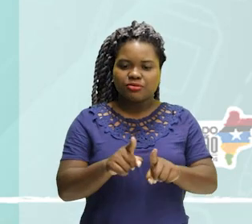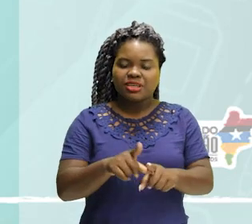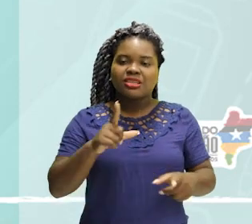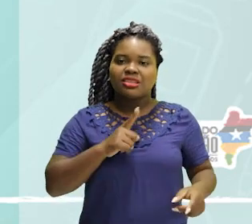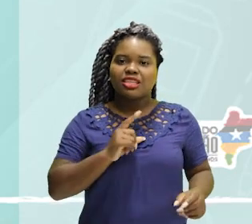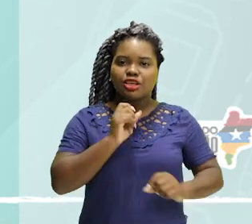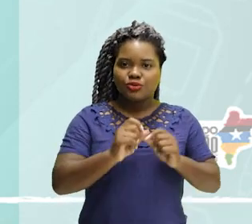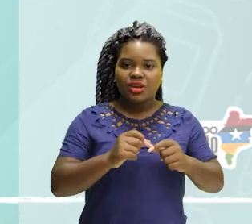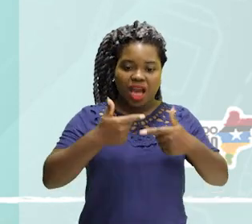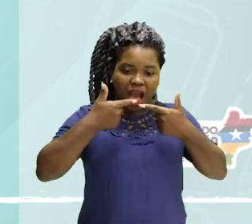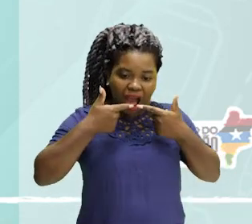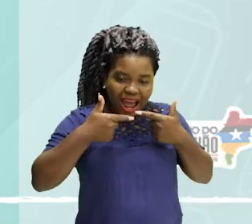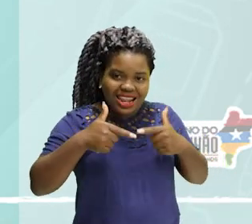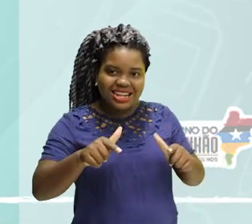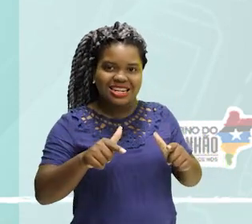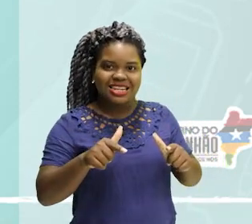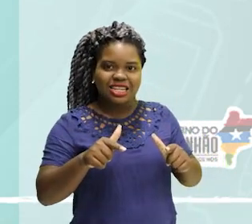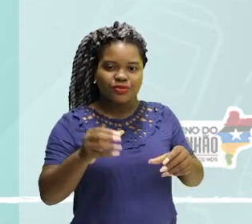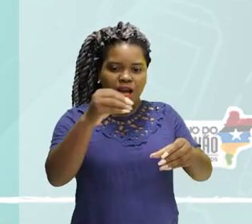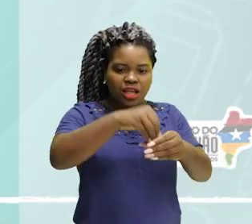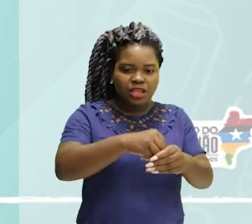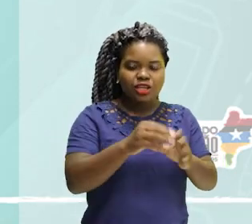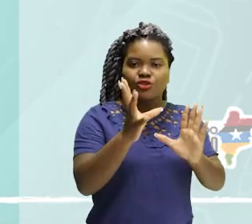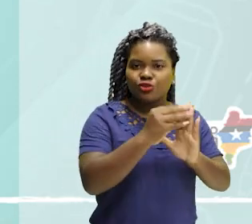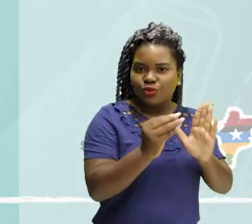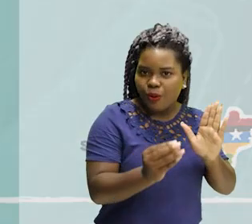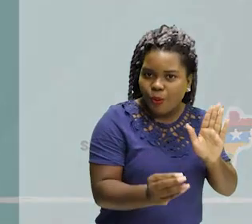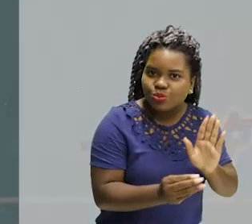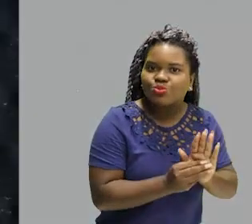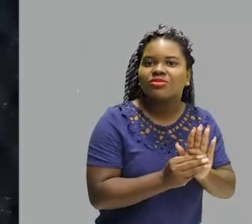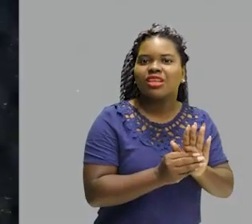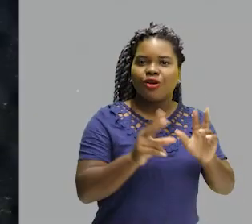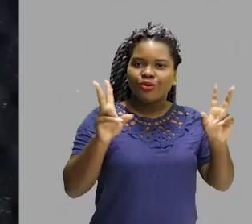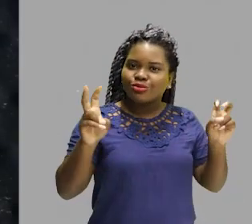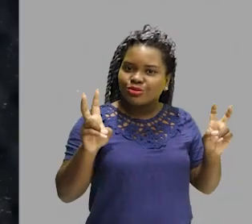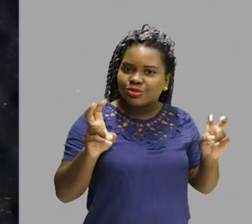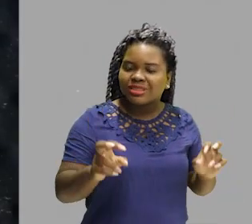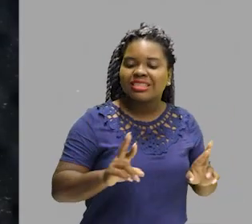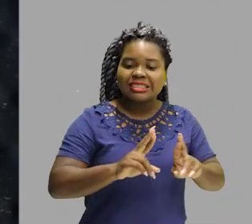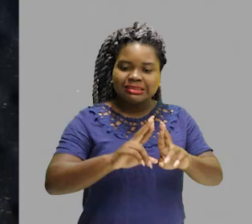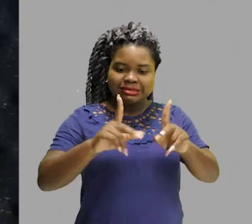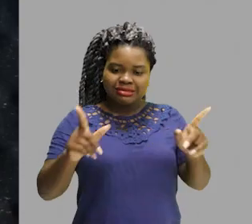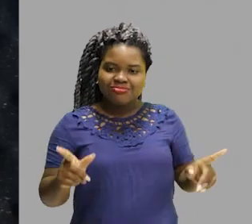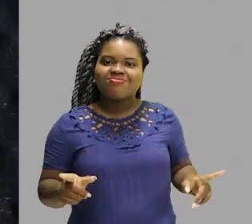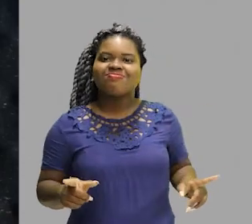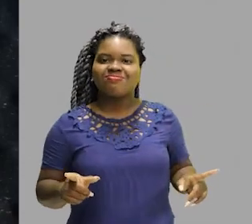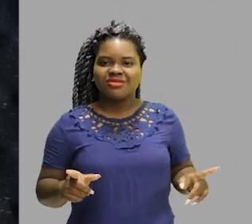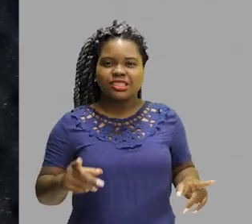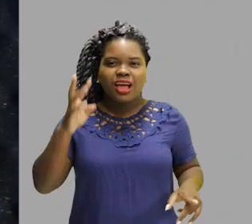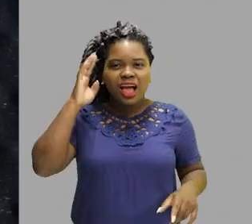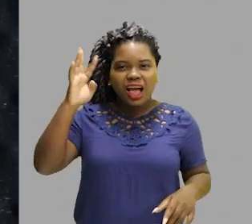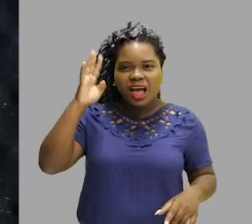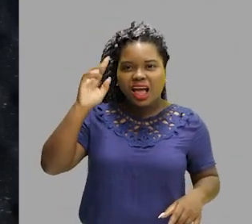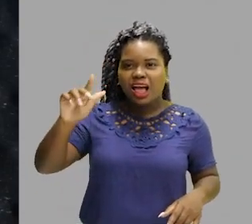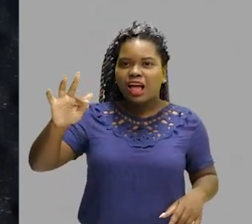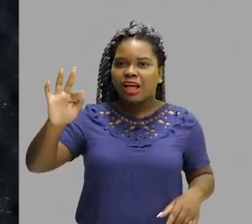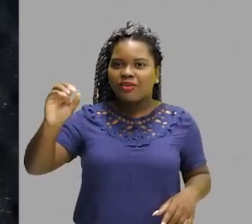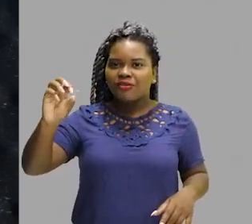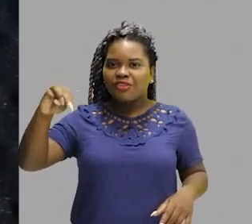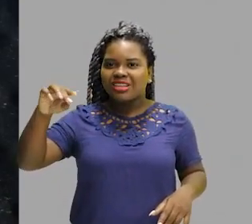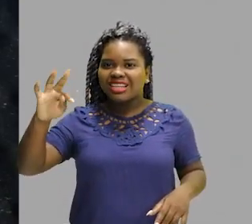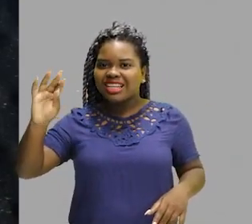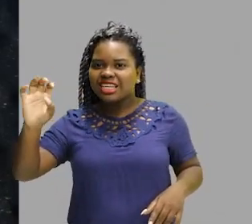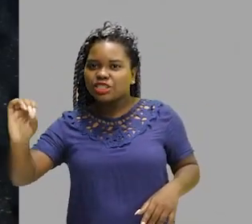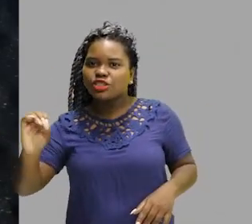da língua sobre o conteúdo, de forma que utiliza de diferentes dispositivos fonéticos, sintáticos e